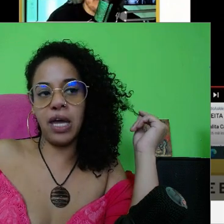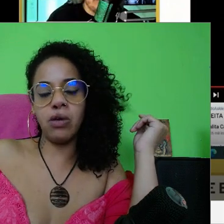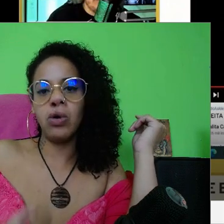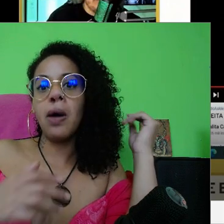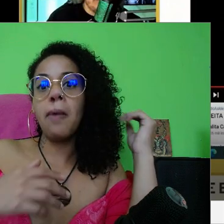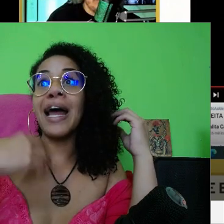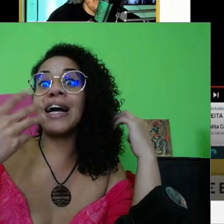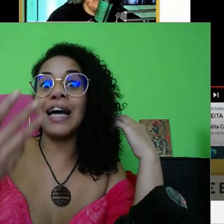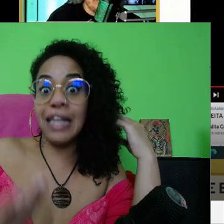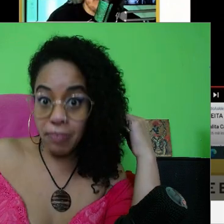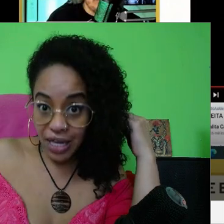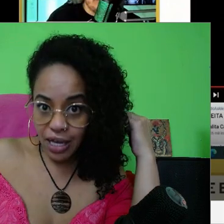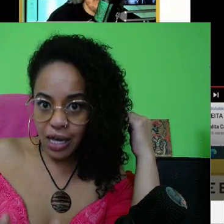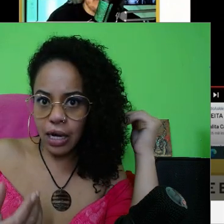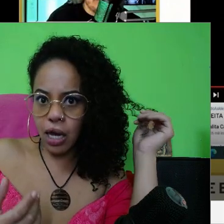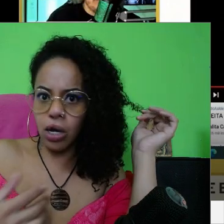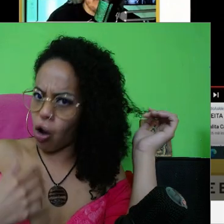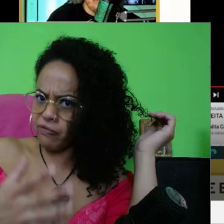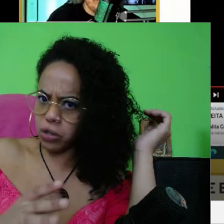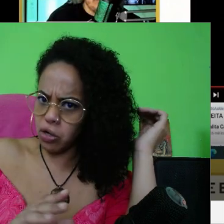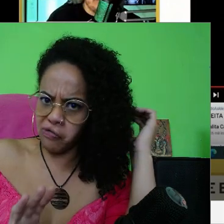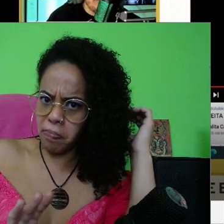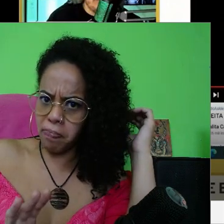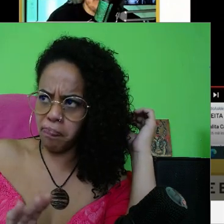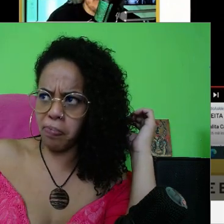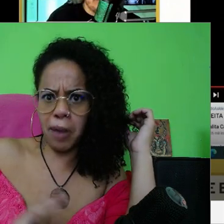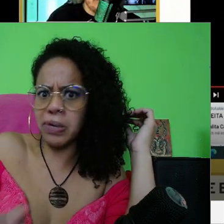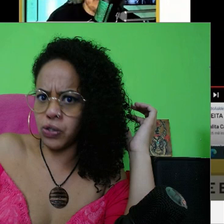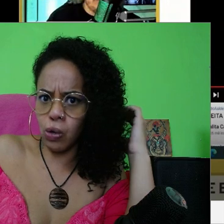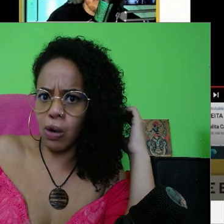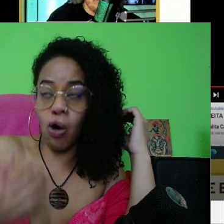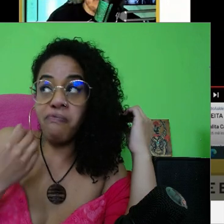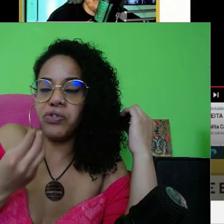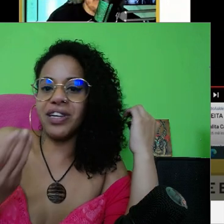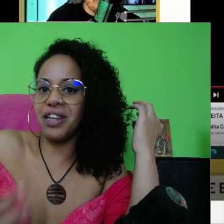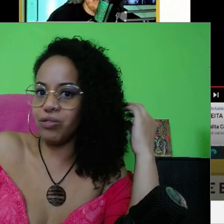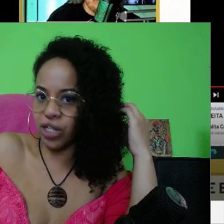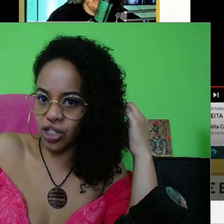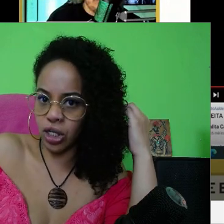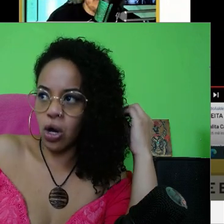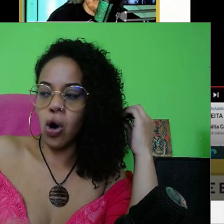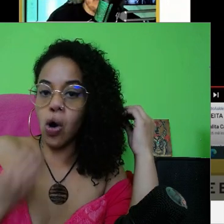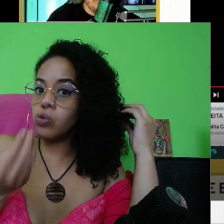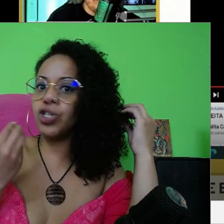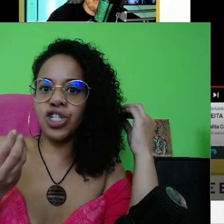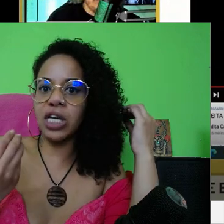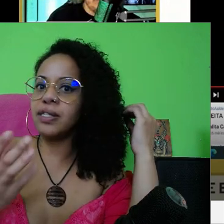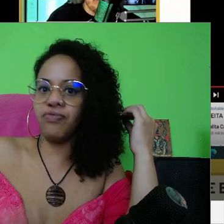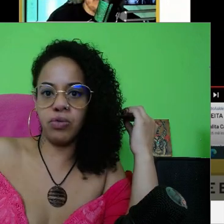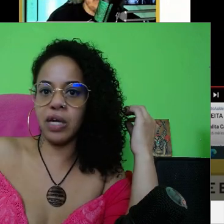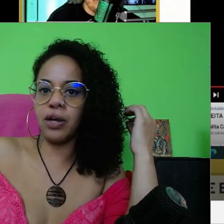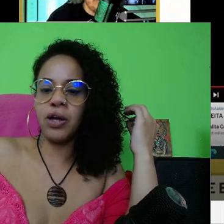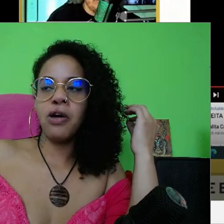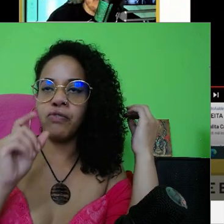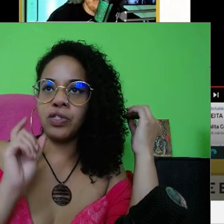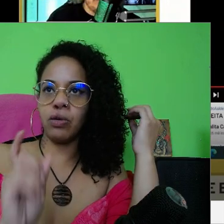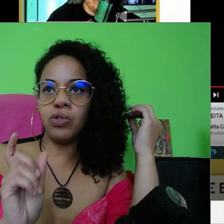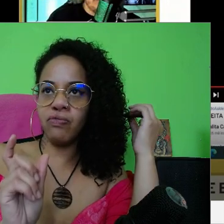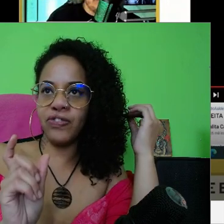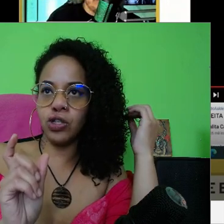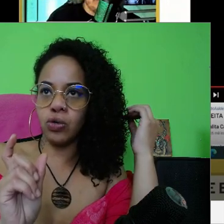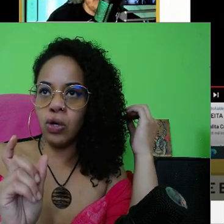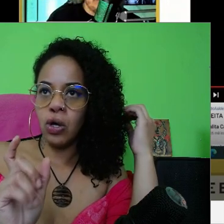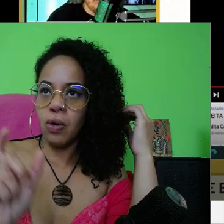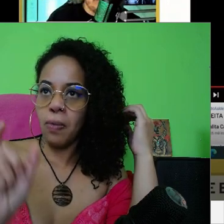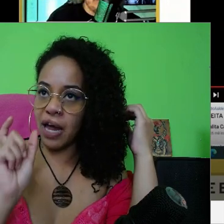um dedo no meio para academia né Óbvio que não foi para pessoa Óbvio que não gente onde já se viu né você